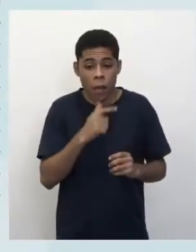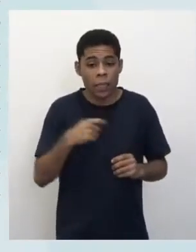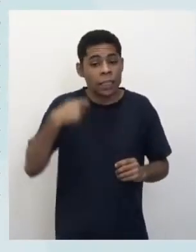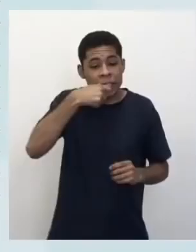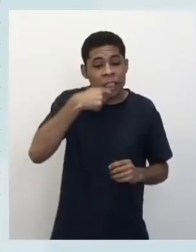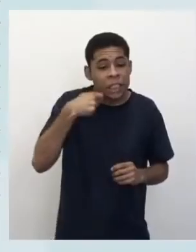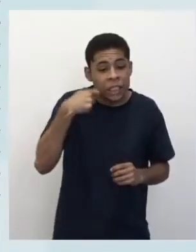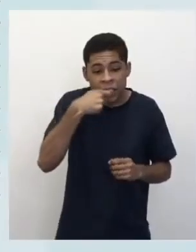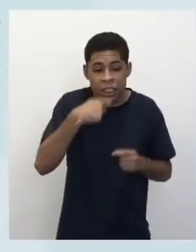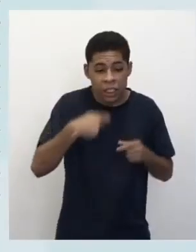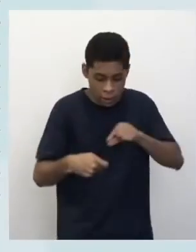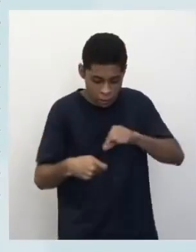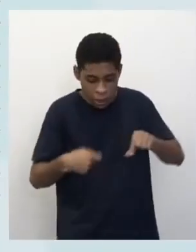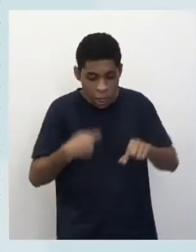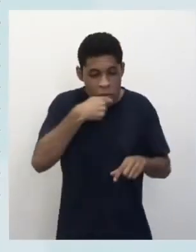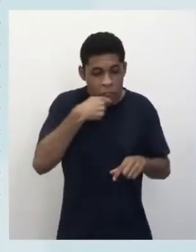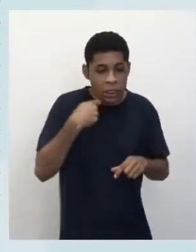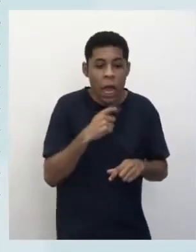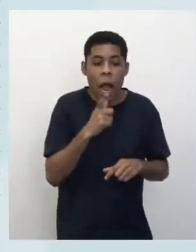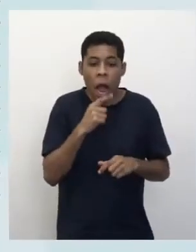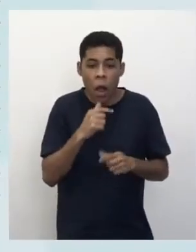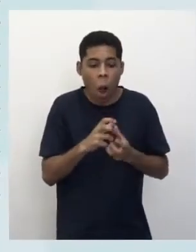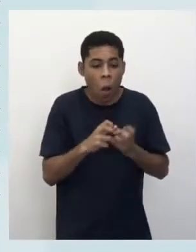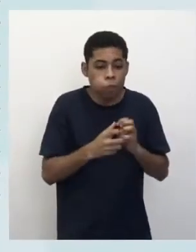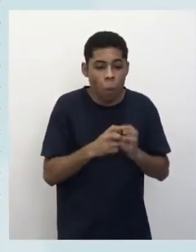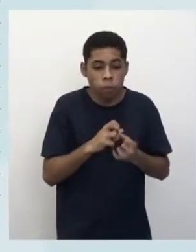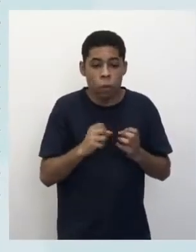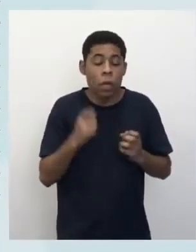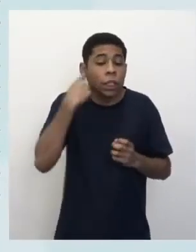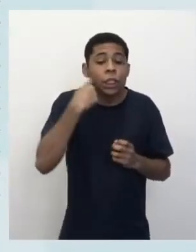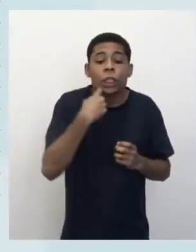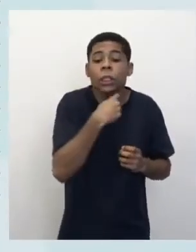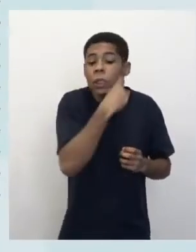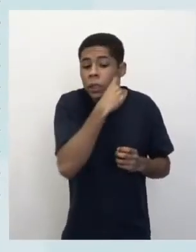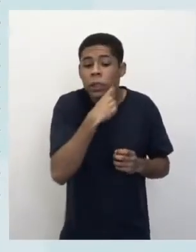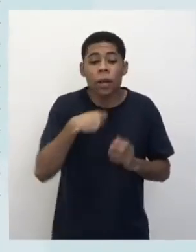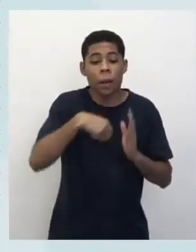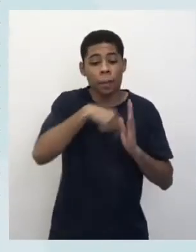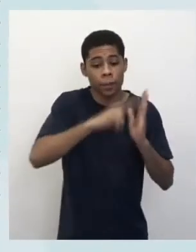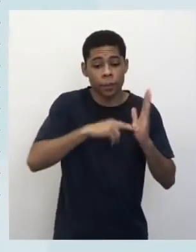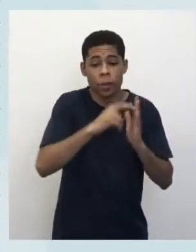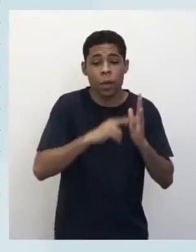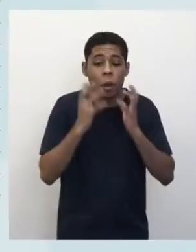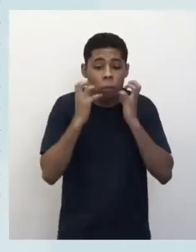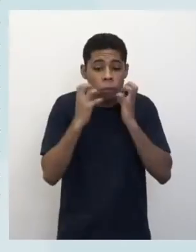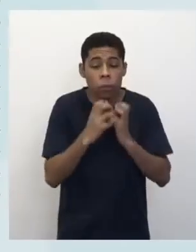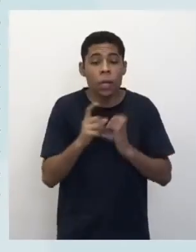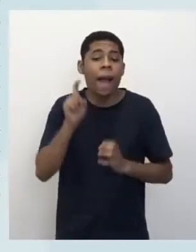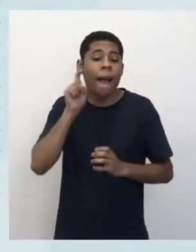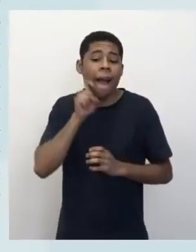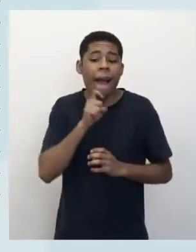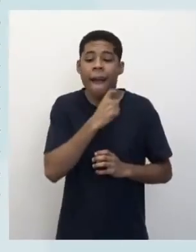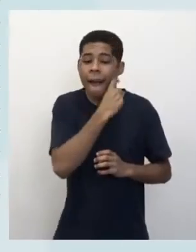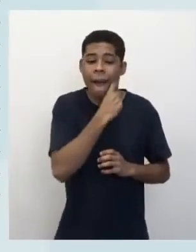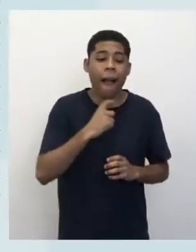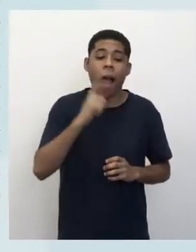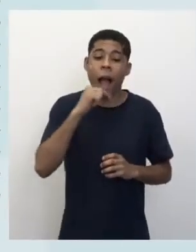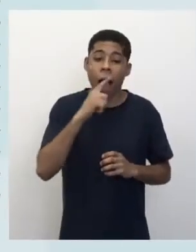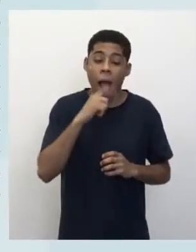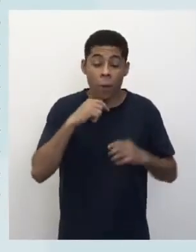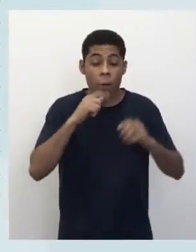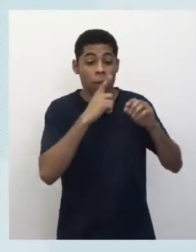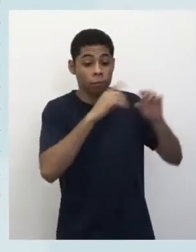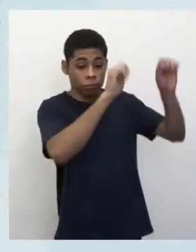creme dental, água, espuma, creme de barbear, pincel, espuma, gilete, água,